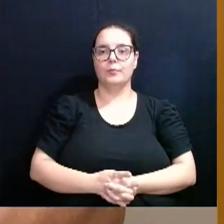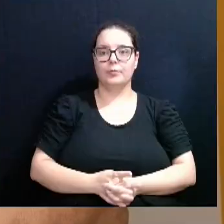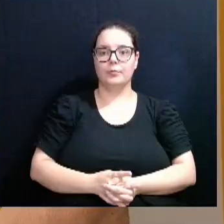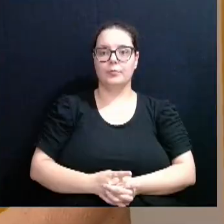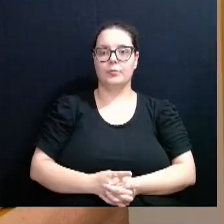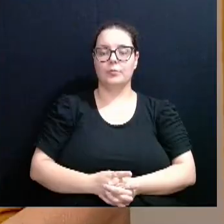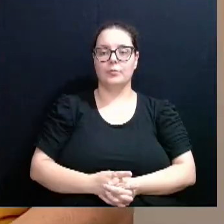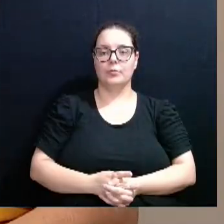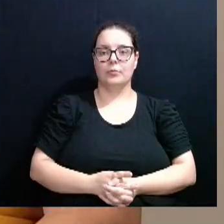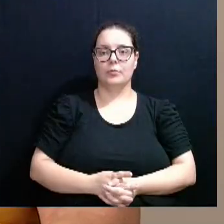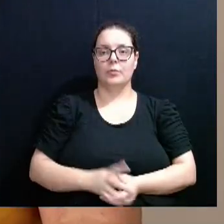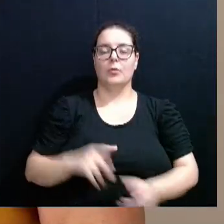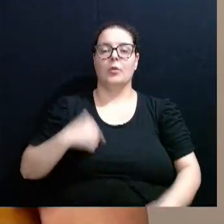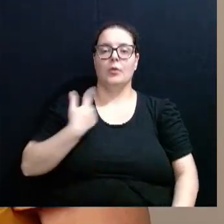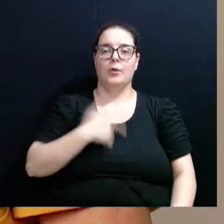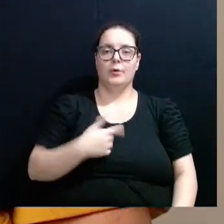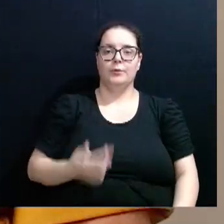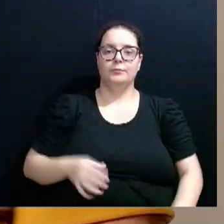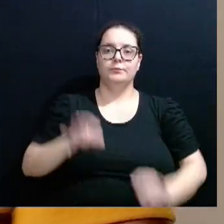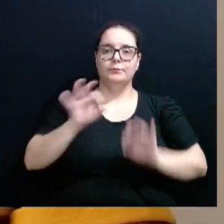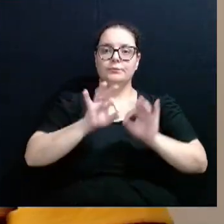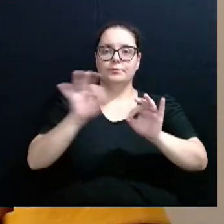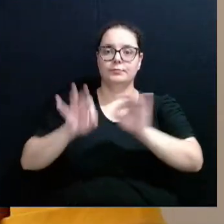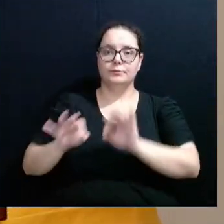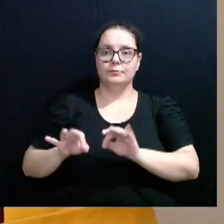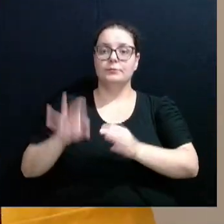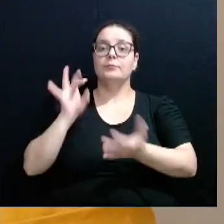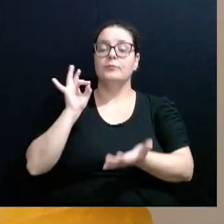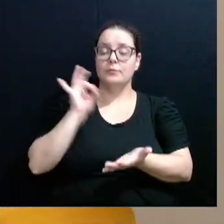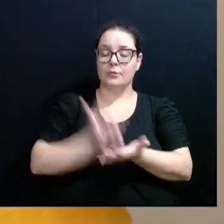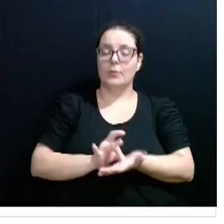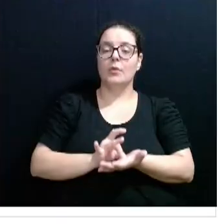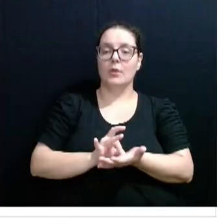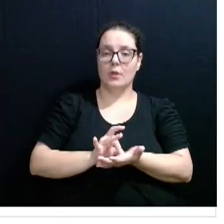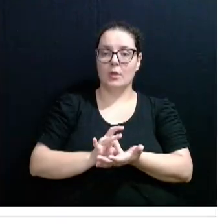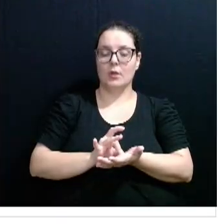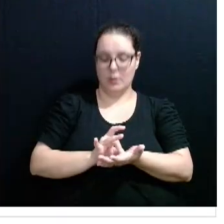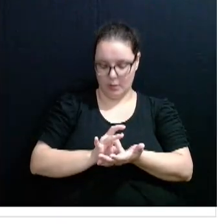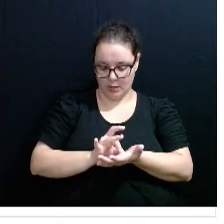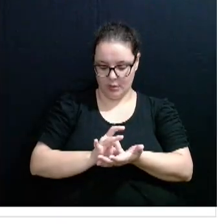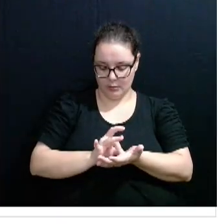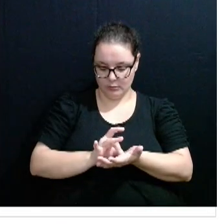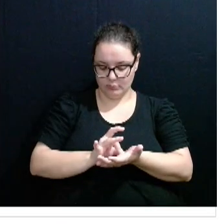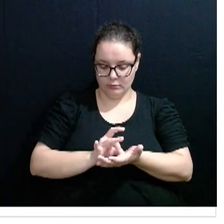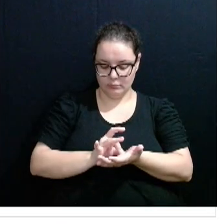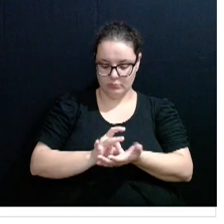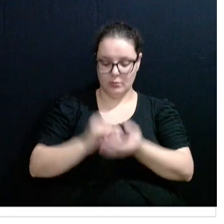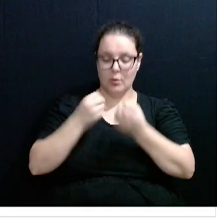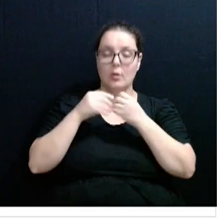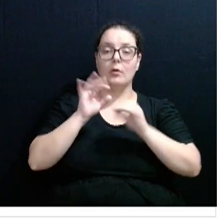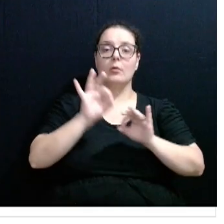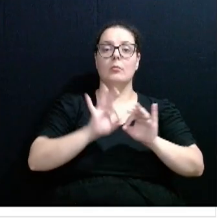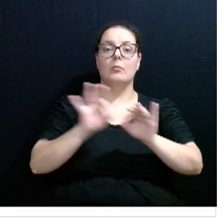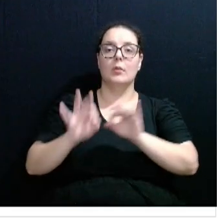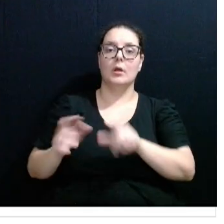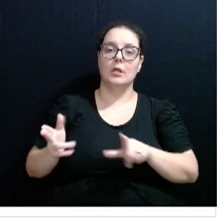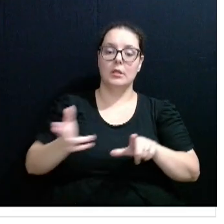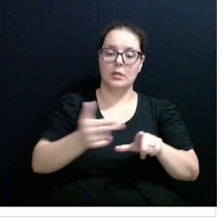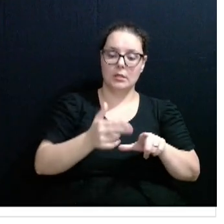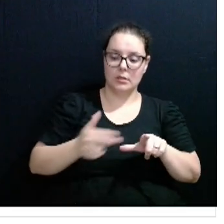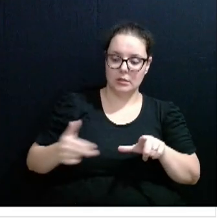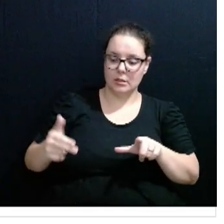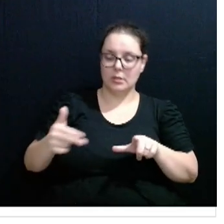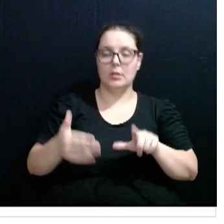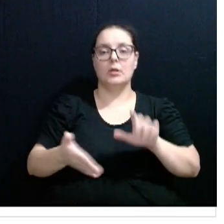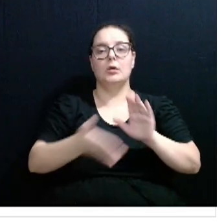nossos projetos são bem realistas, né? Muito bem desenhados, né? E com um propósito muito